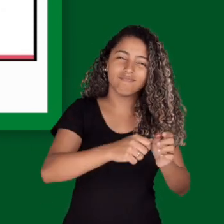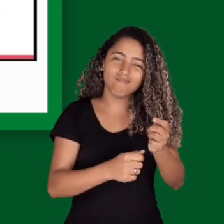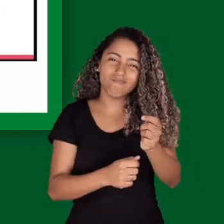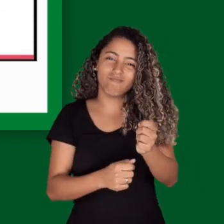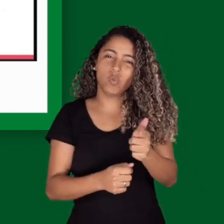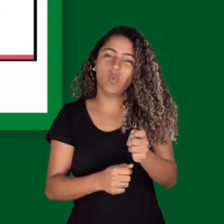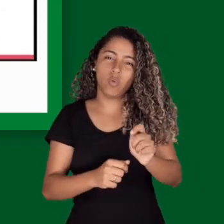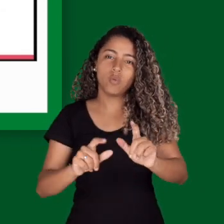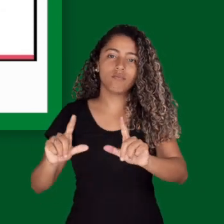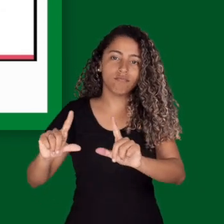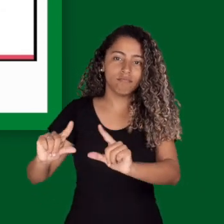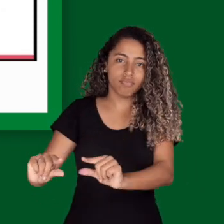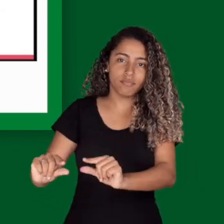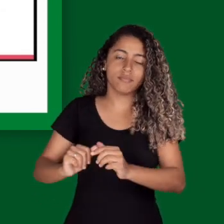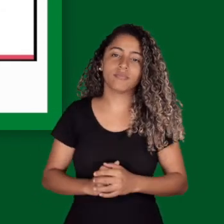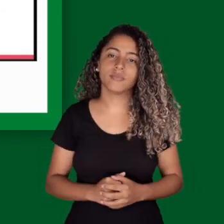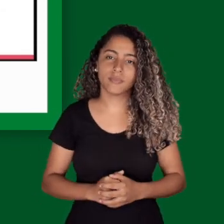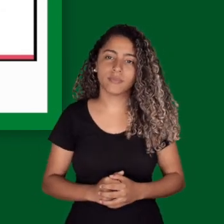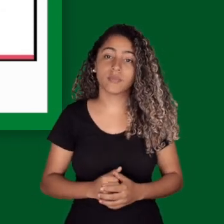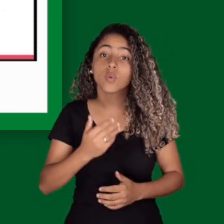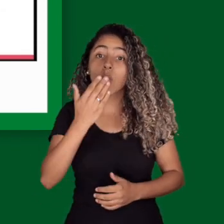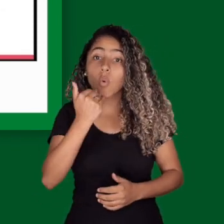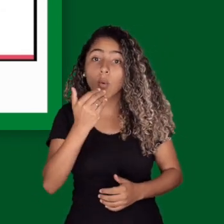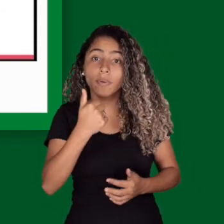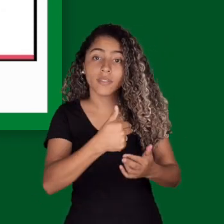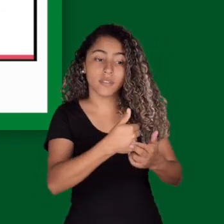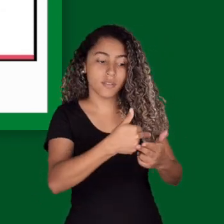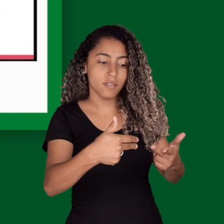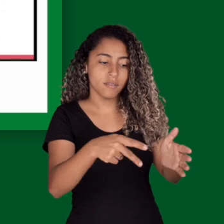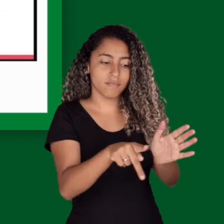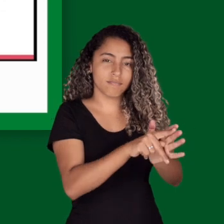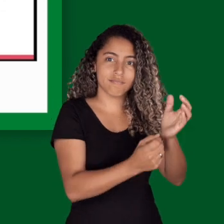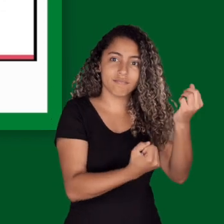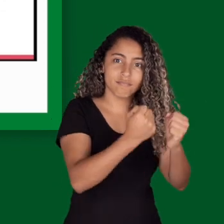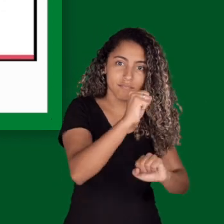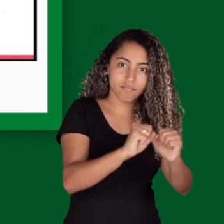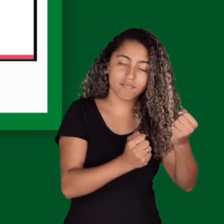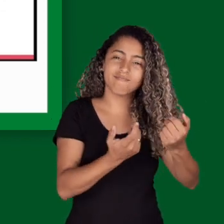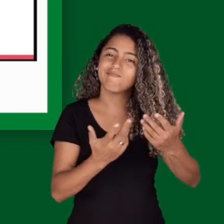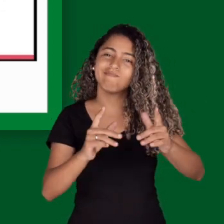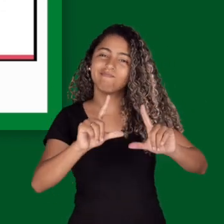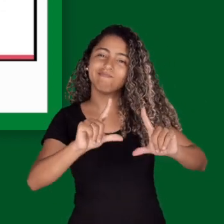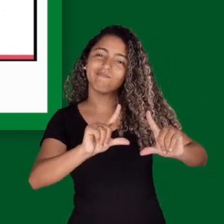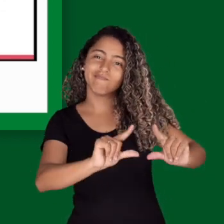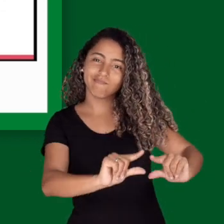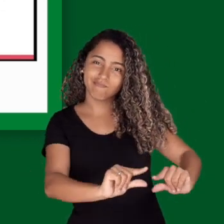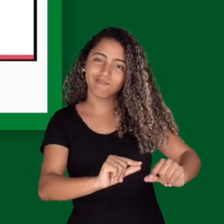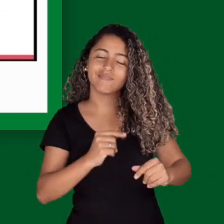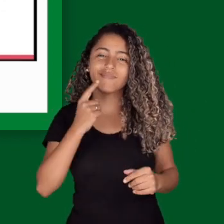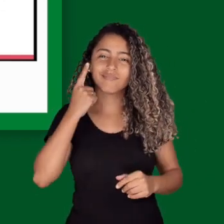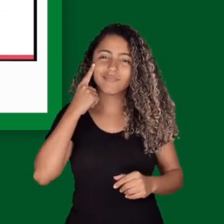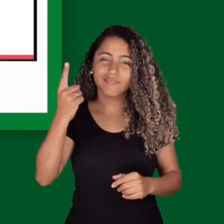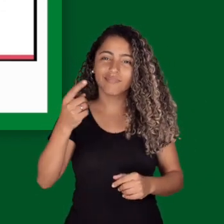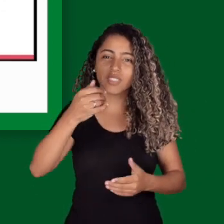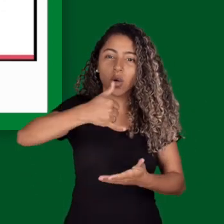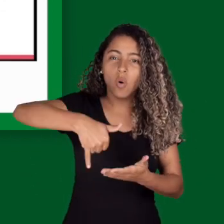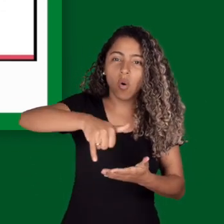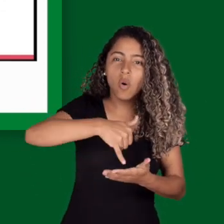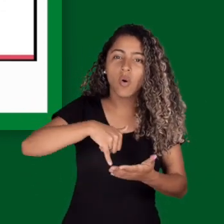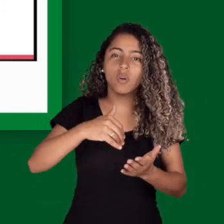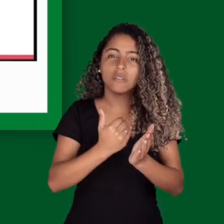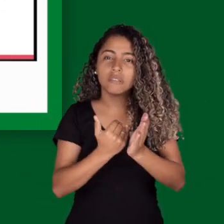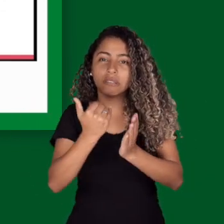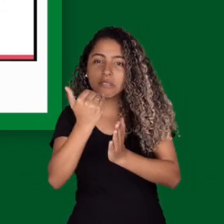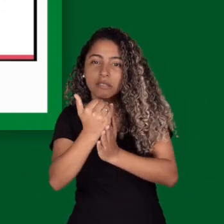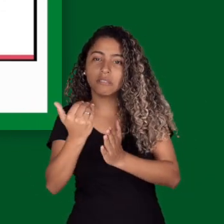culinárias, que seja limitado o consumo de alimentos processados, né, que como nós vimos, são aqueles alimentos que foram adicionados